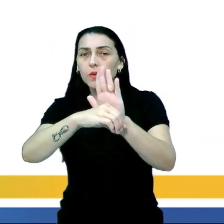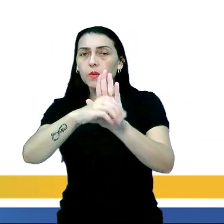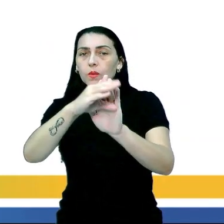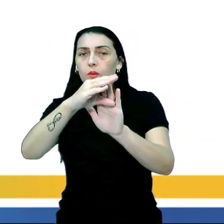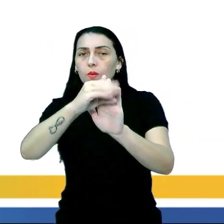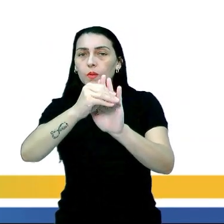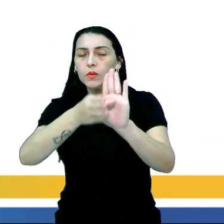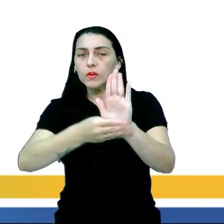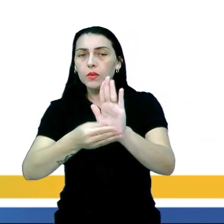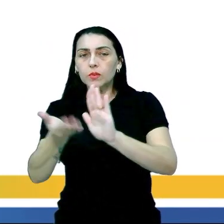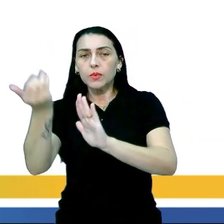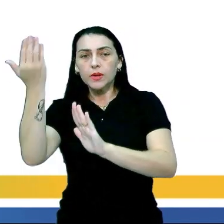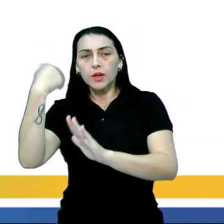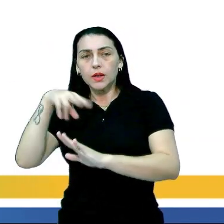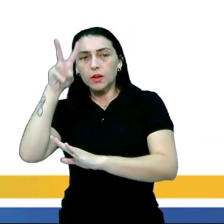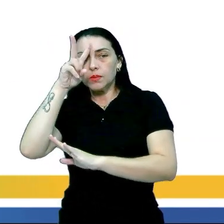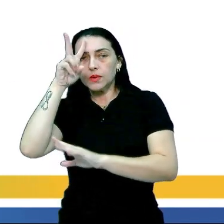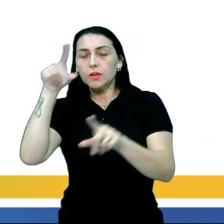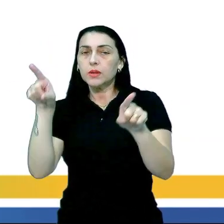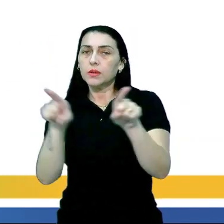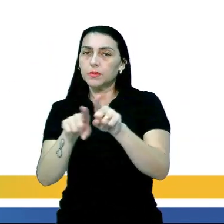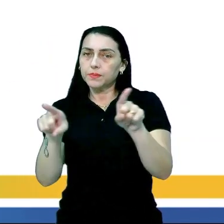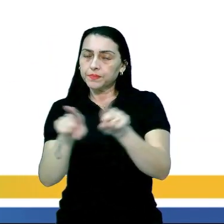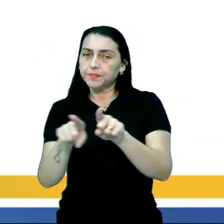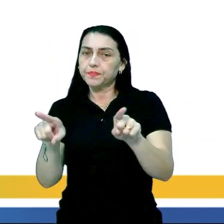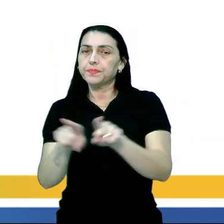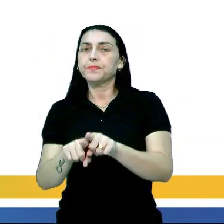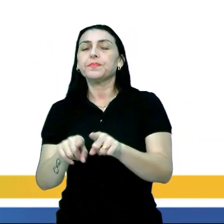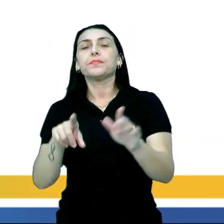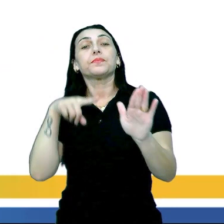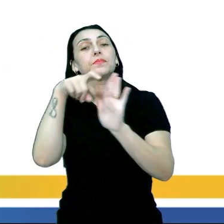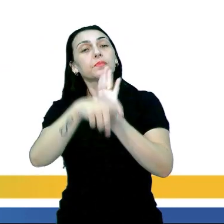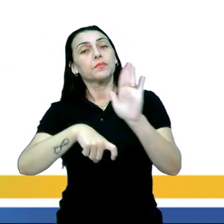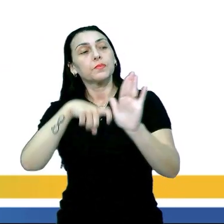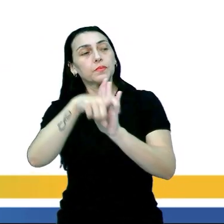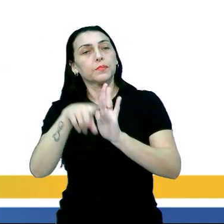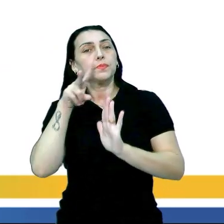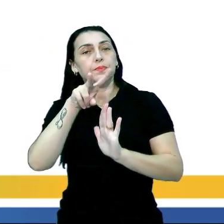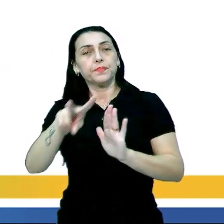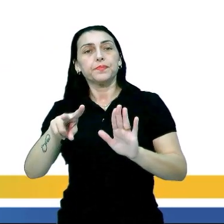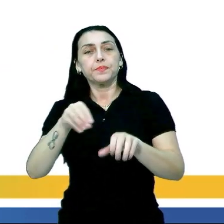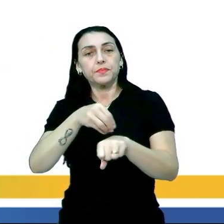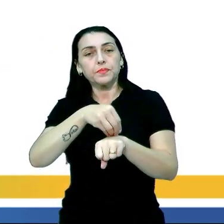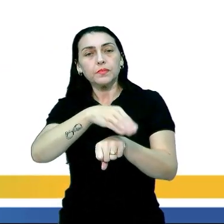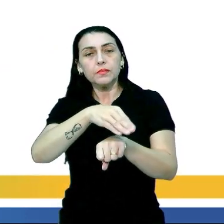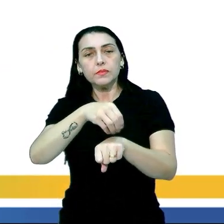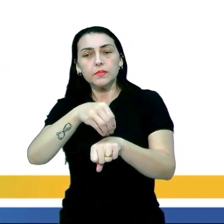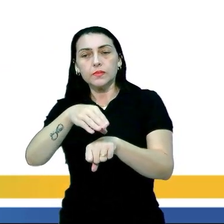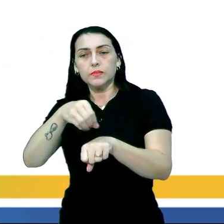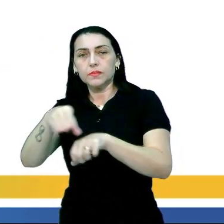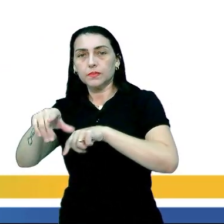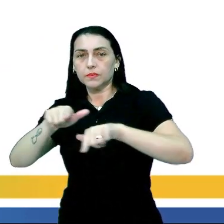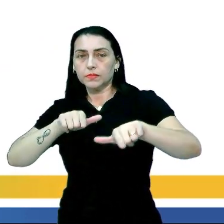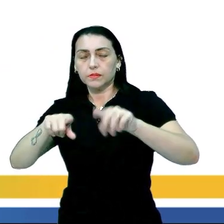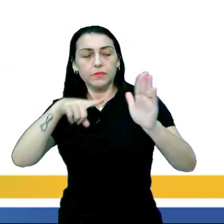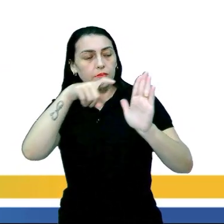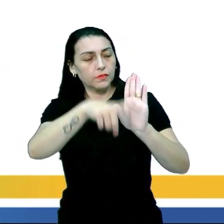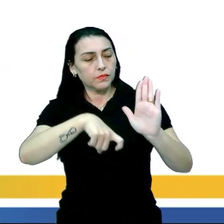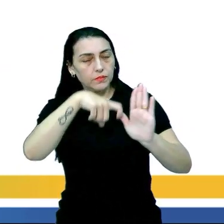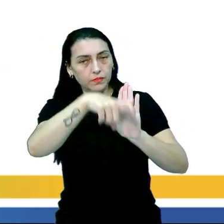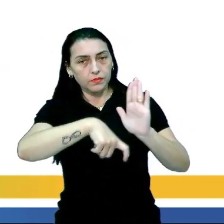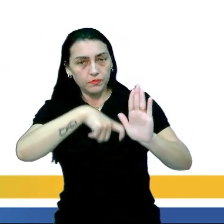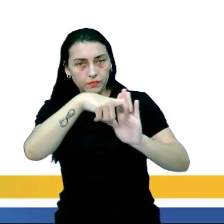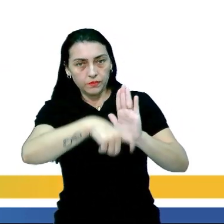anteriores. E lembrando também que na aula anterior sobre agropecuária, a gente viu a distribuição da atividade